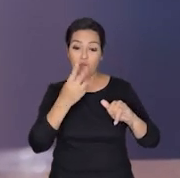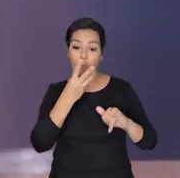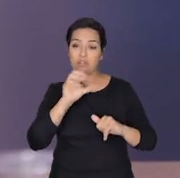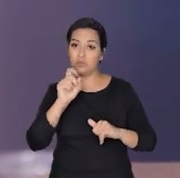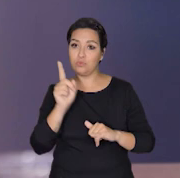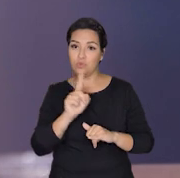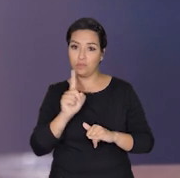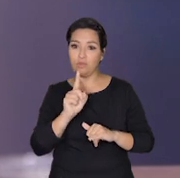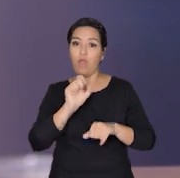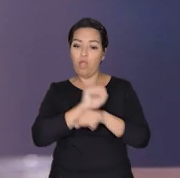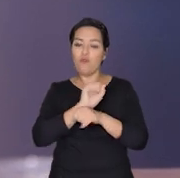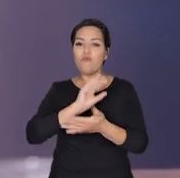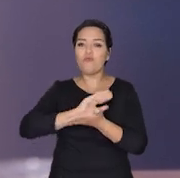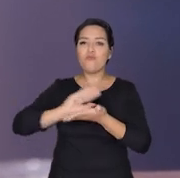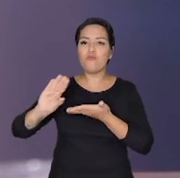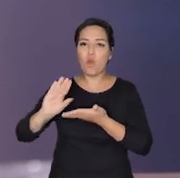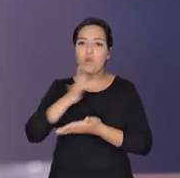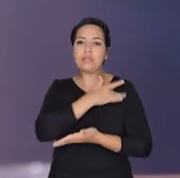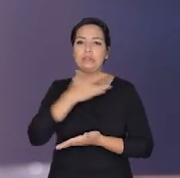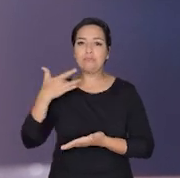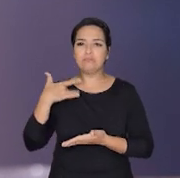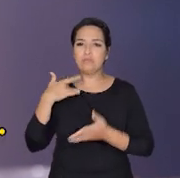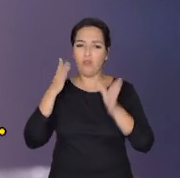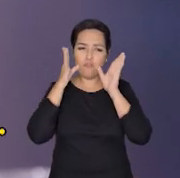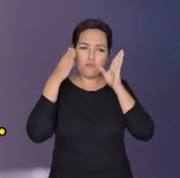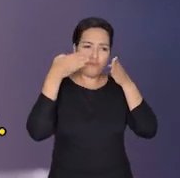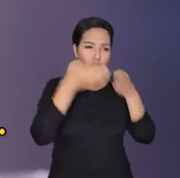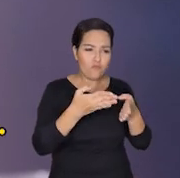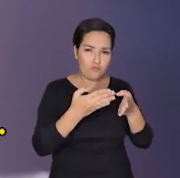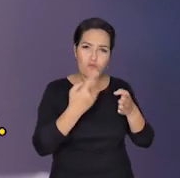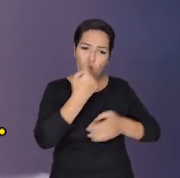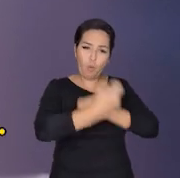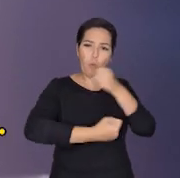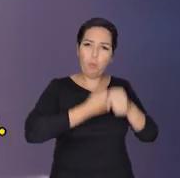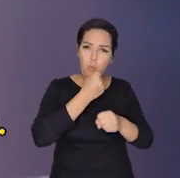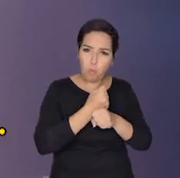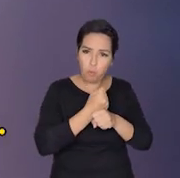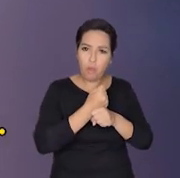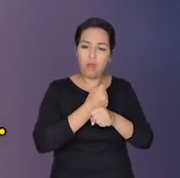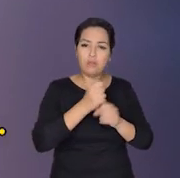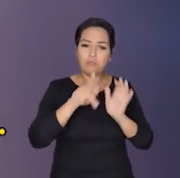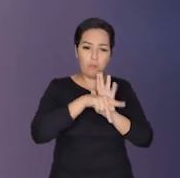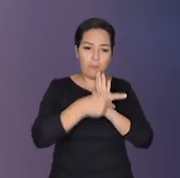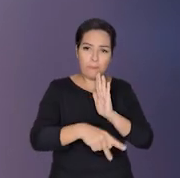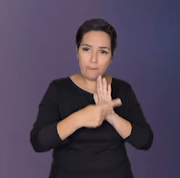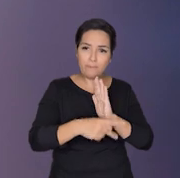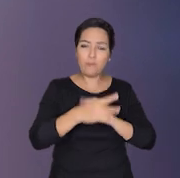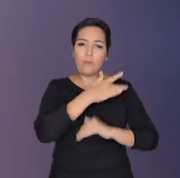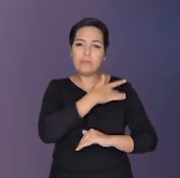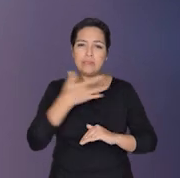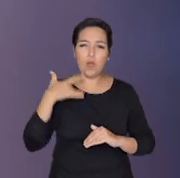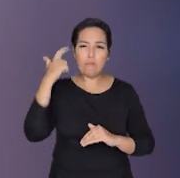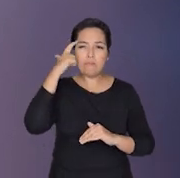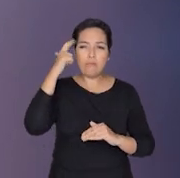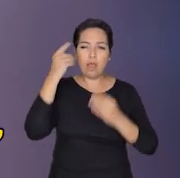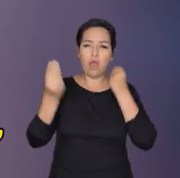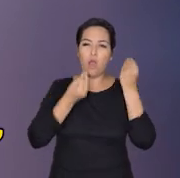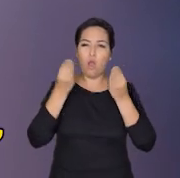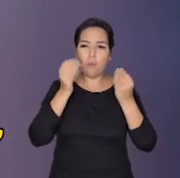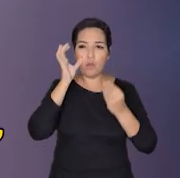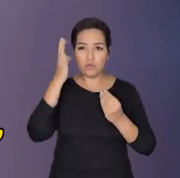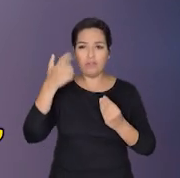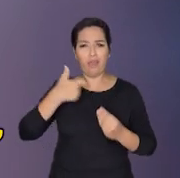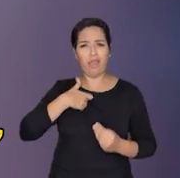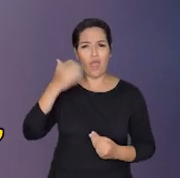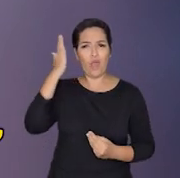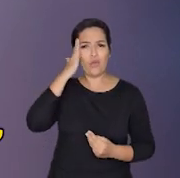Eu passei um ano mergulhado no problema da saúde do Rio de Janeiro. Os maiores especialistas que a gente tem, eu sei como fazer. A